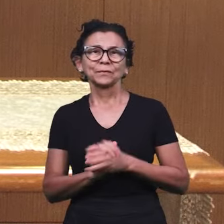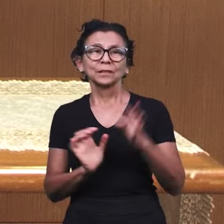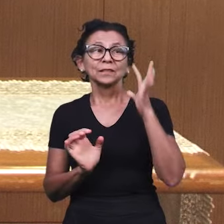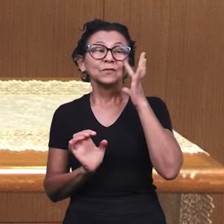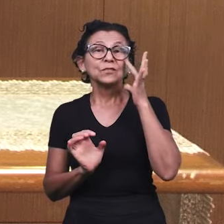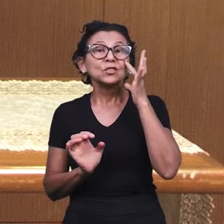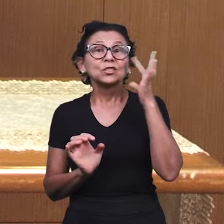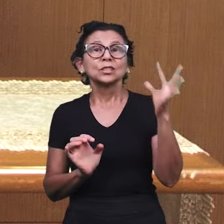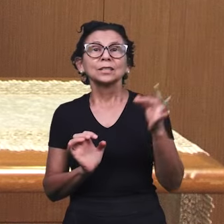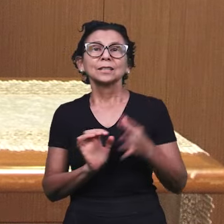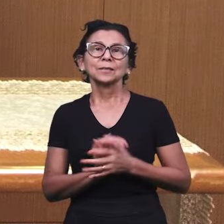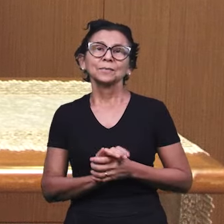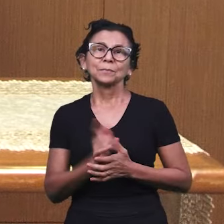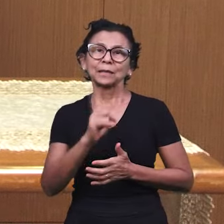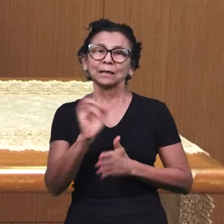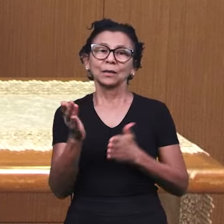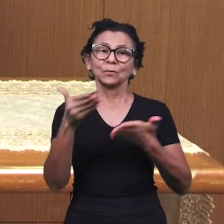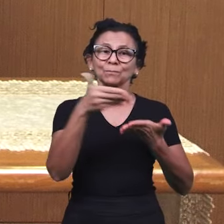Guarda a sua fé.